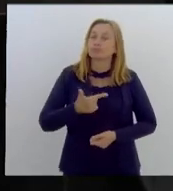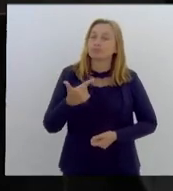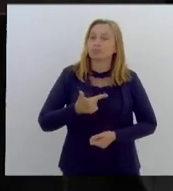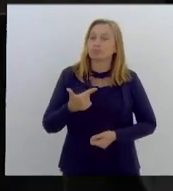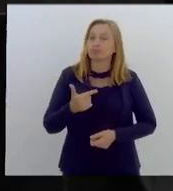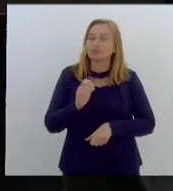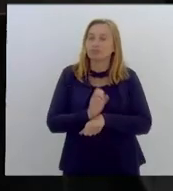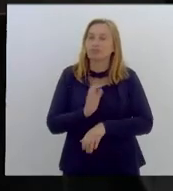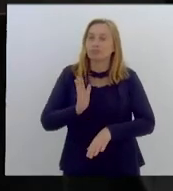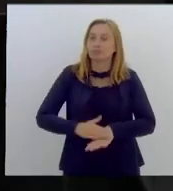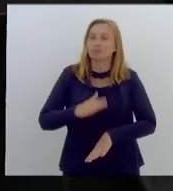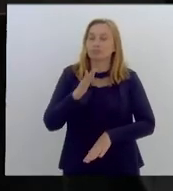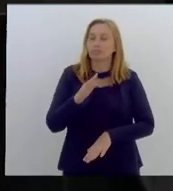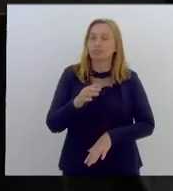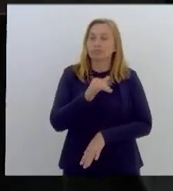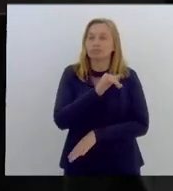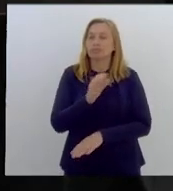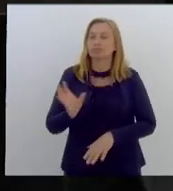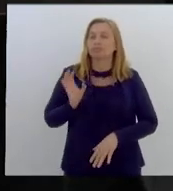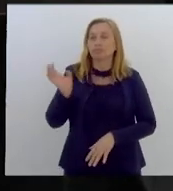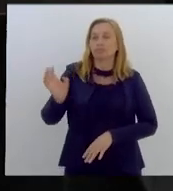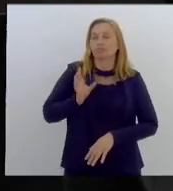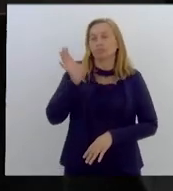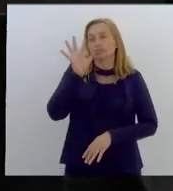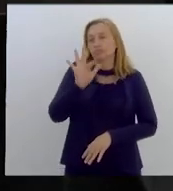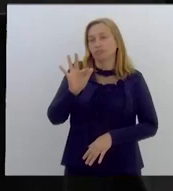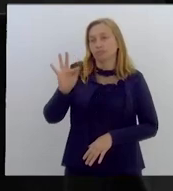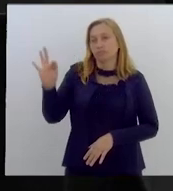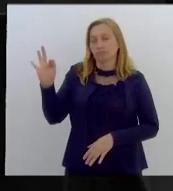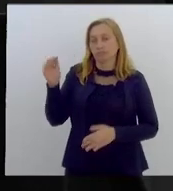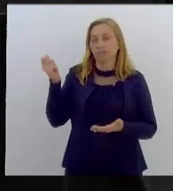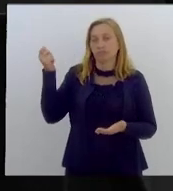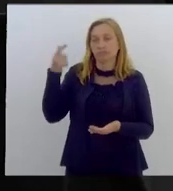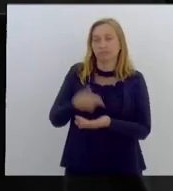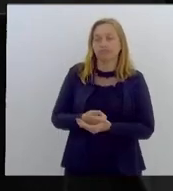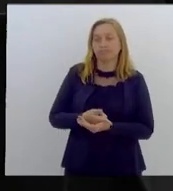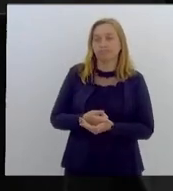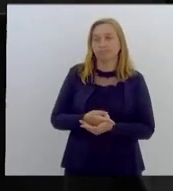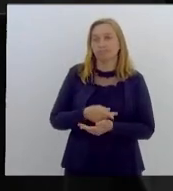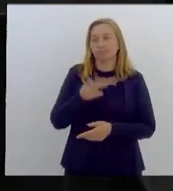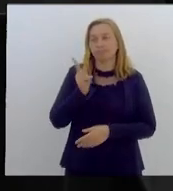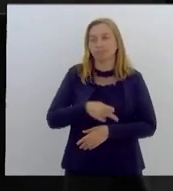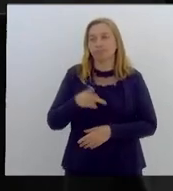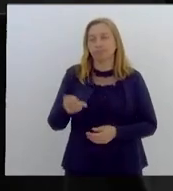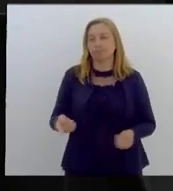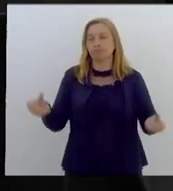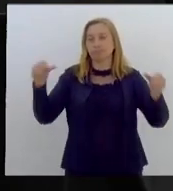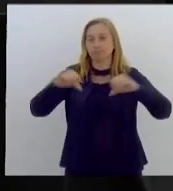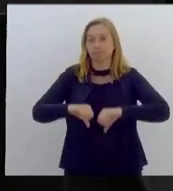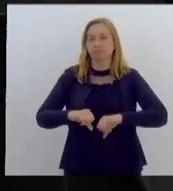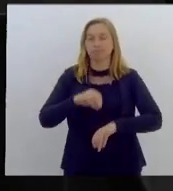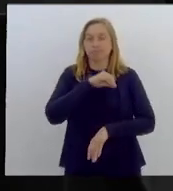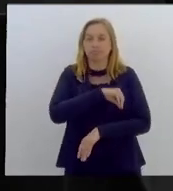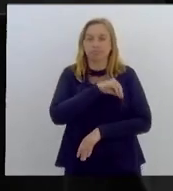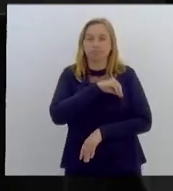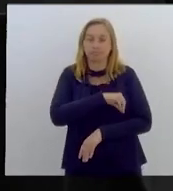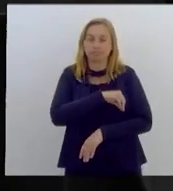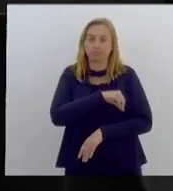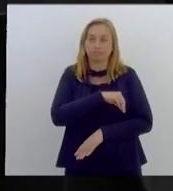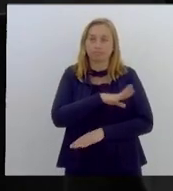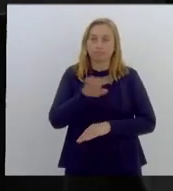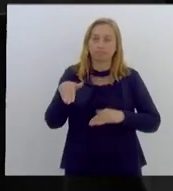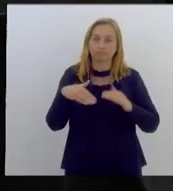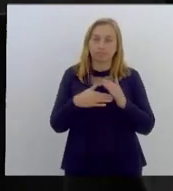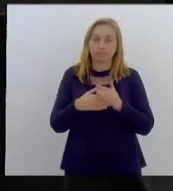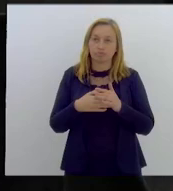da federação, paga aos seus professores o pior salário entre todas